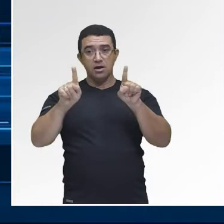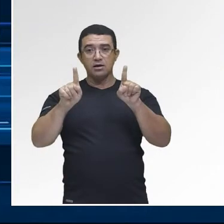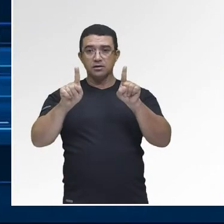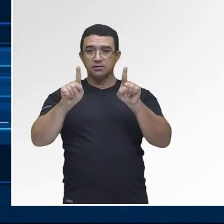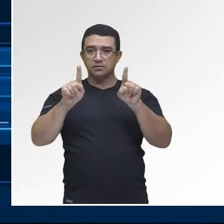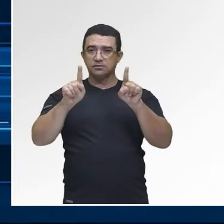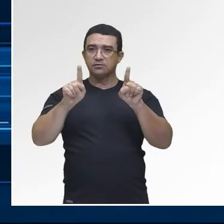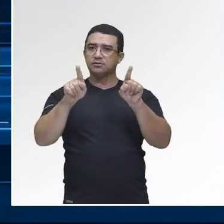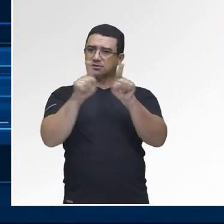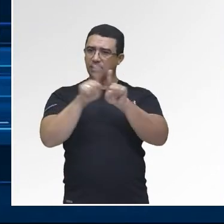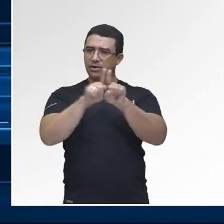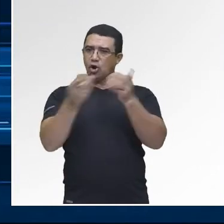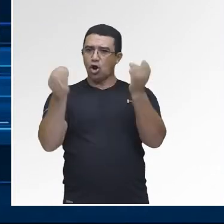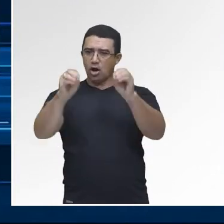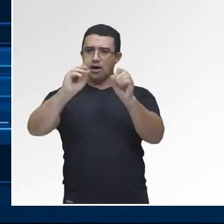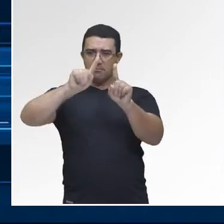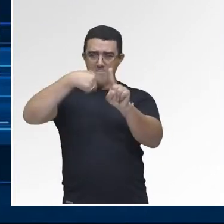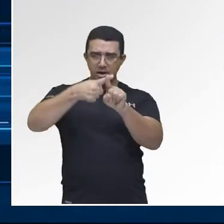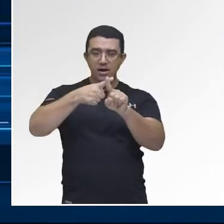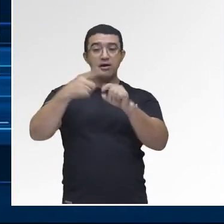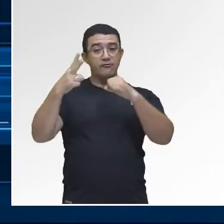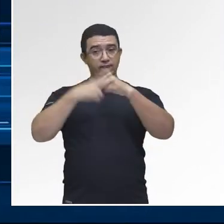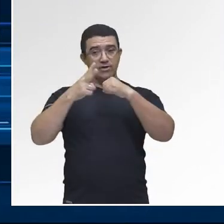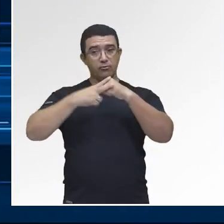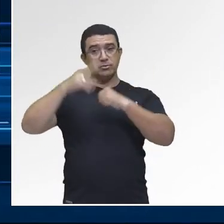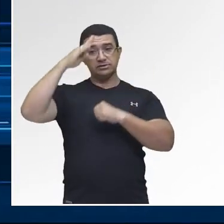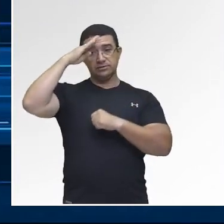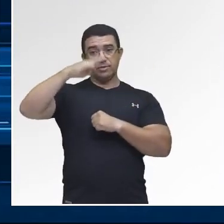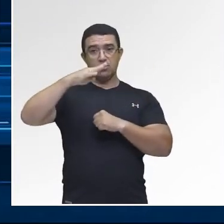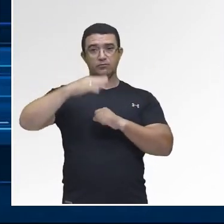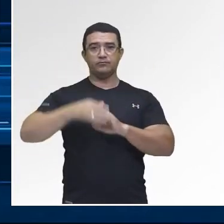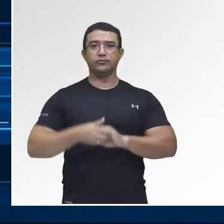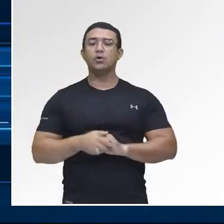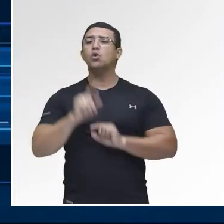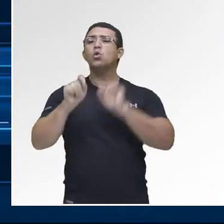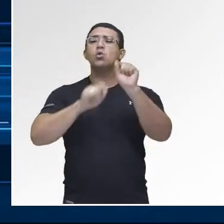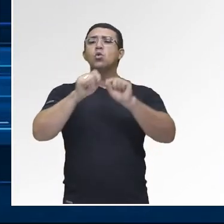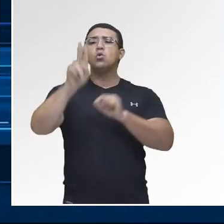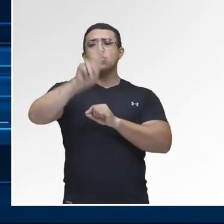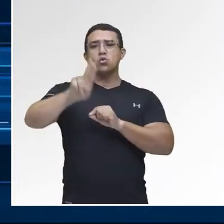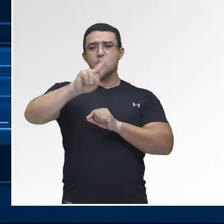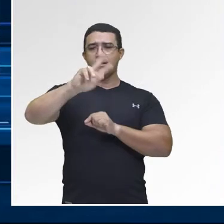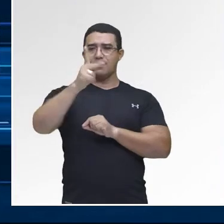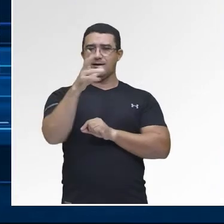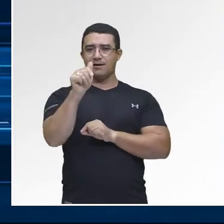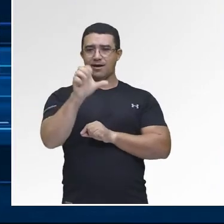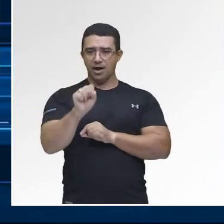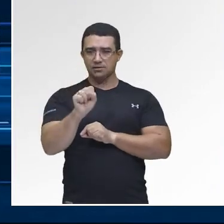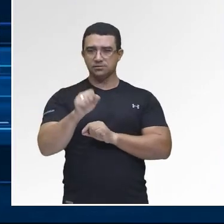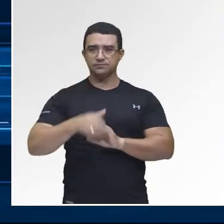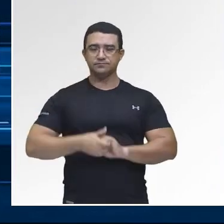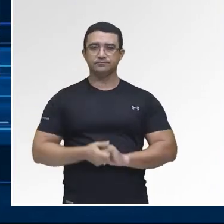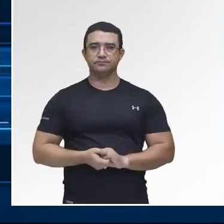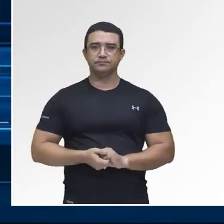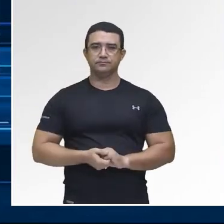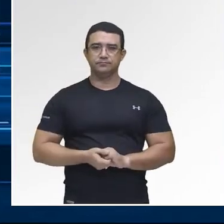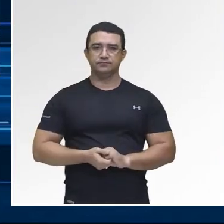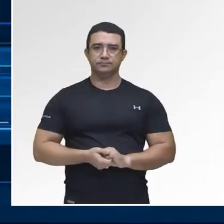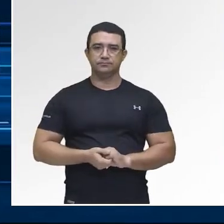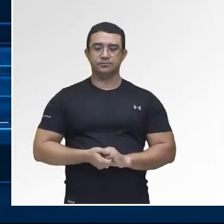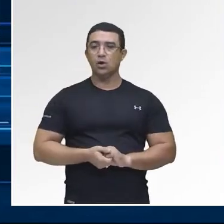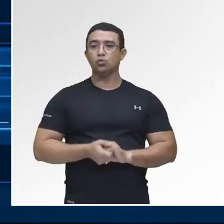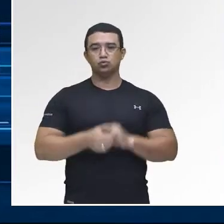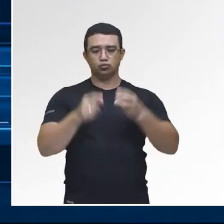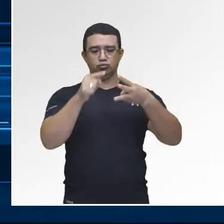no particípio, tá? Agora, quando que eu utilizo o has? Olha só. Então, he has